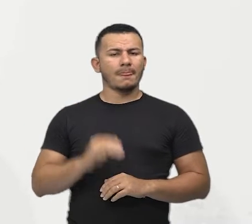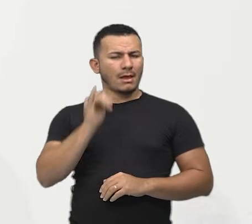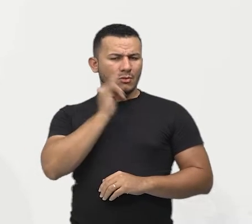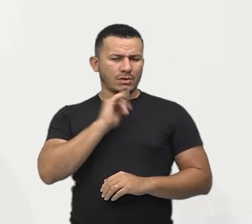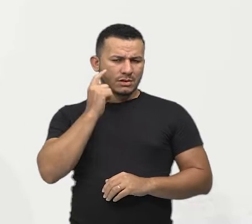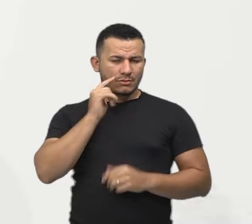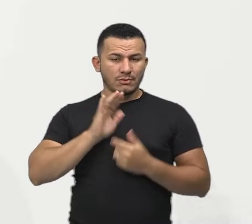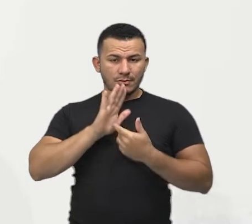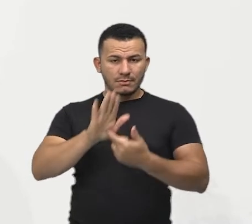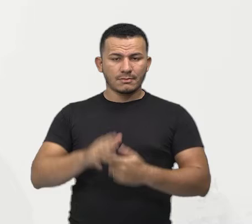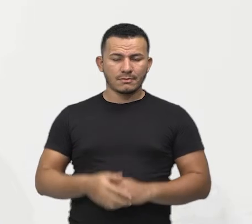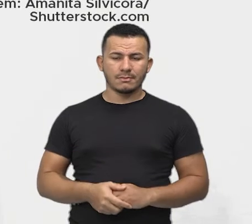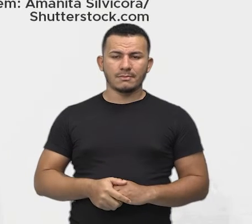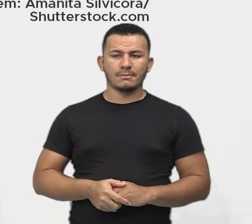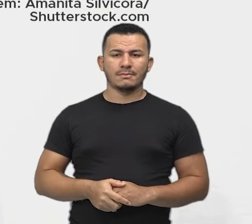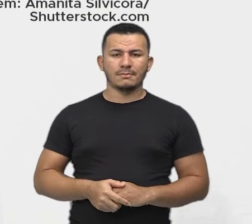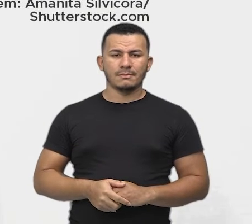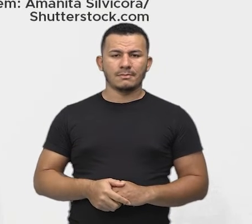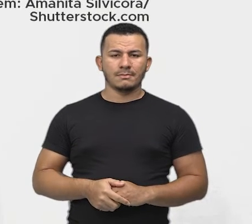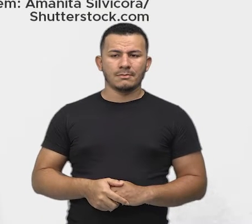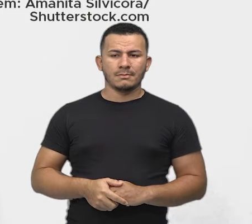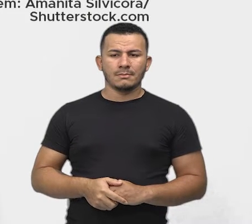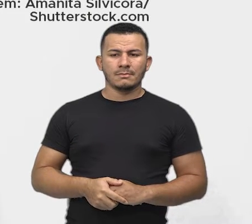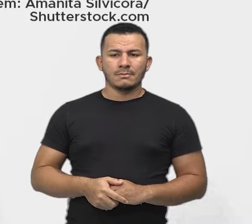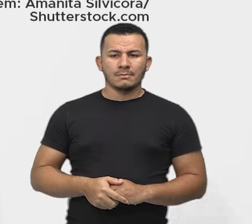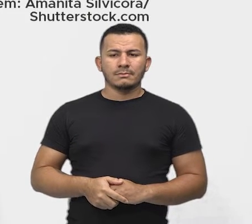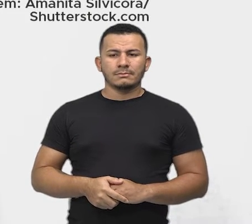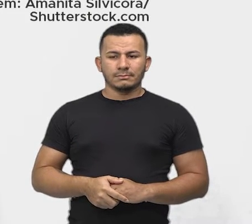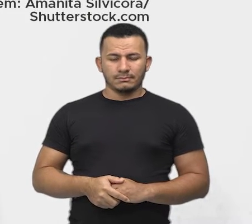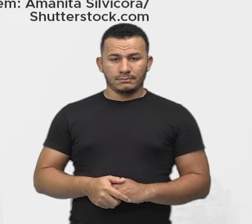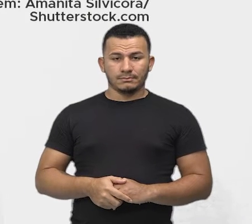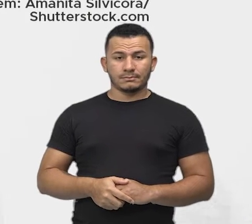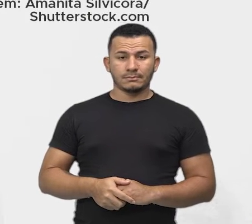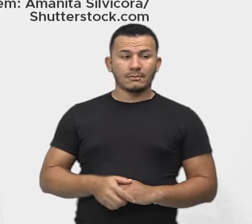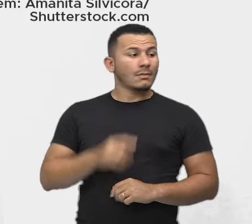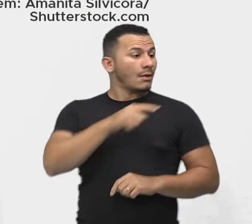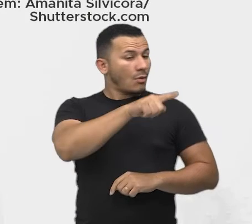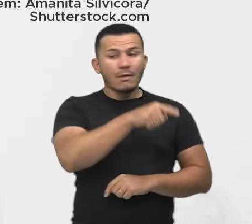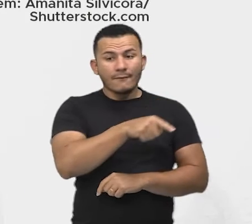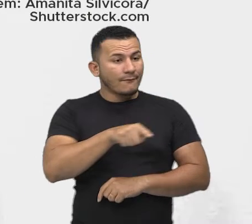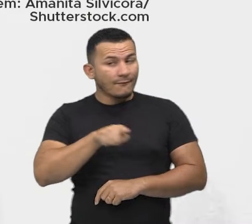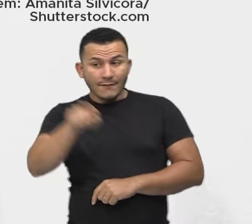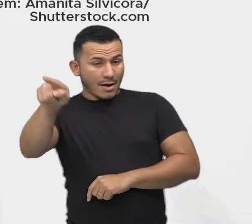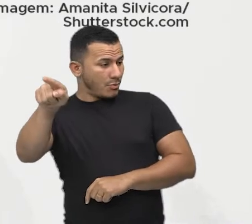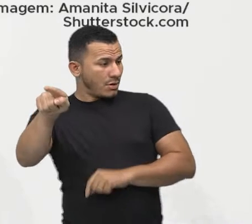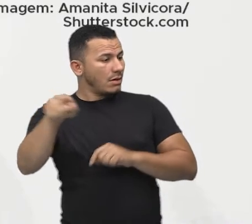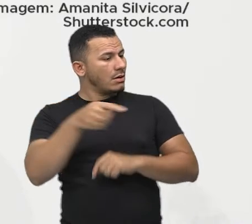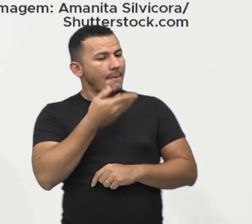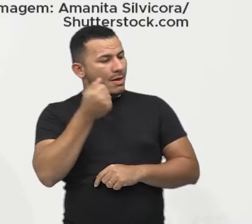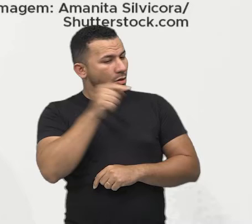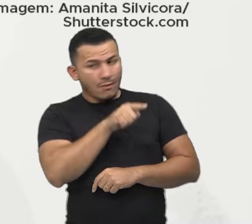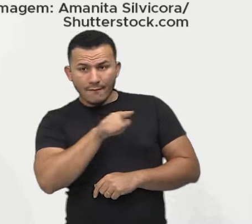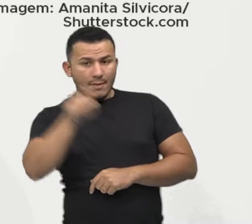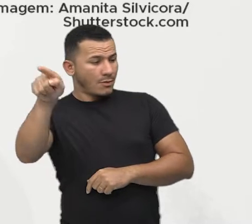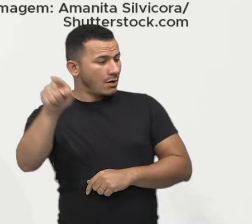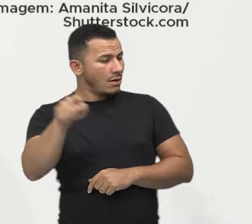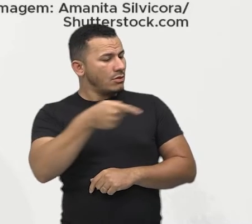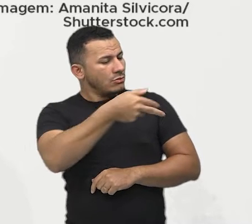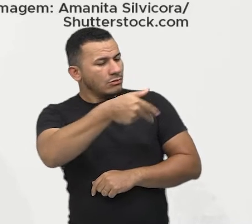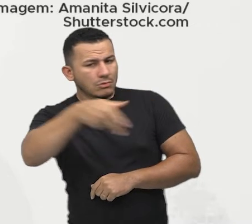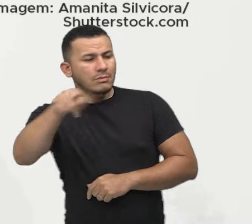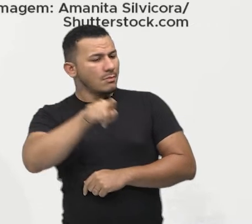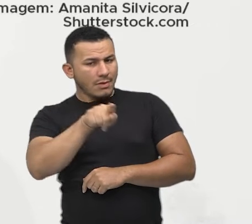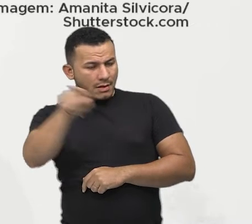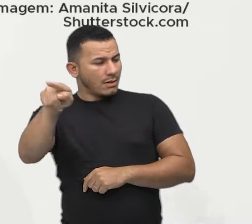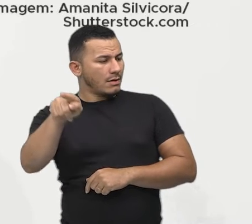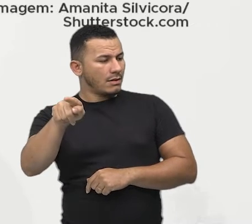exemplos? Colocando aí para vocês. Olha só o nosso exemplo. Vá por ali. não vá por ali. Então, observe que o